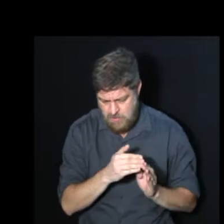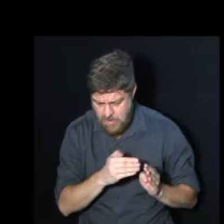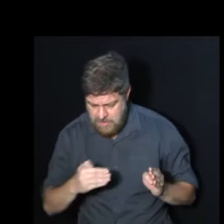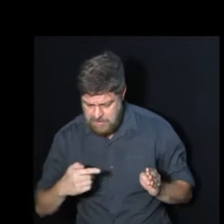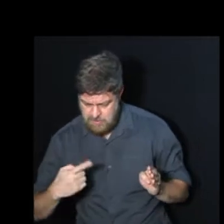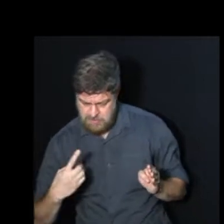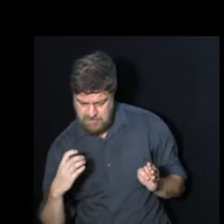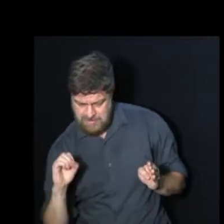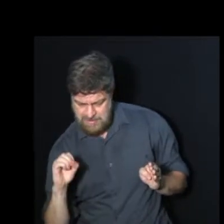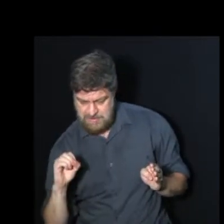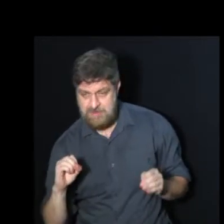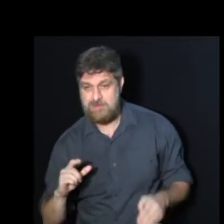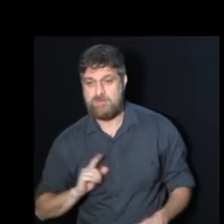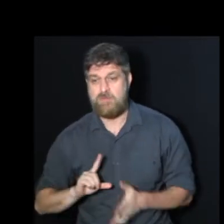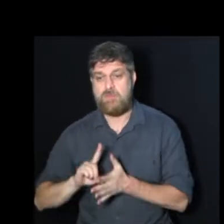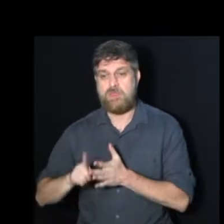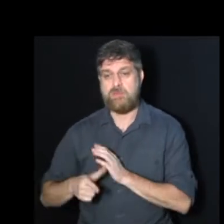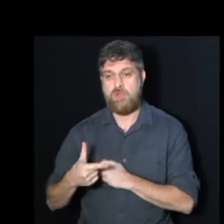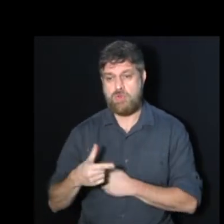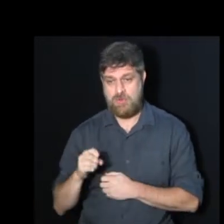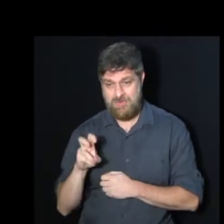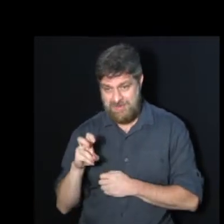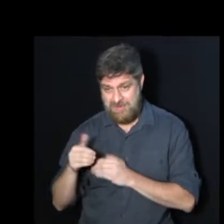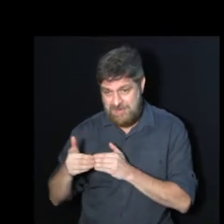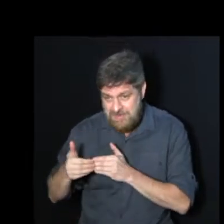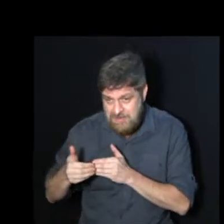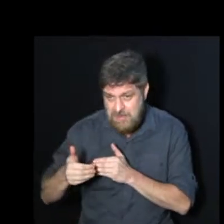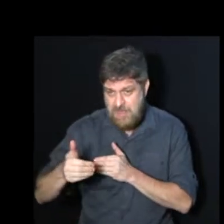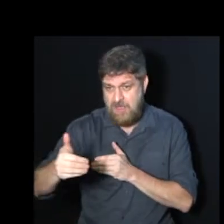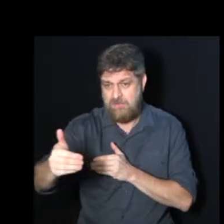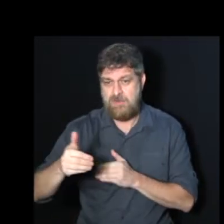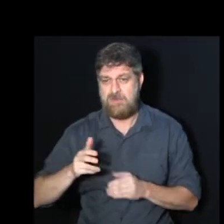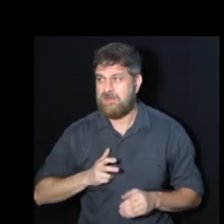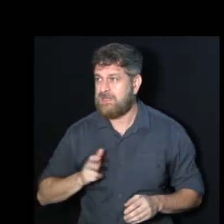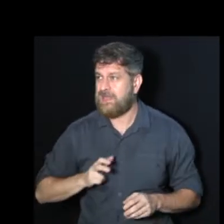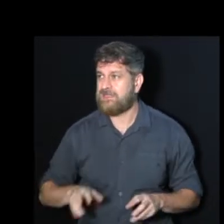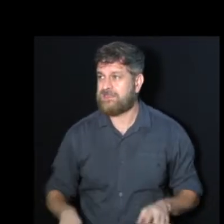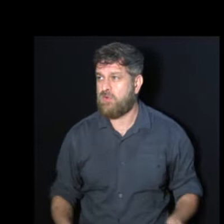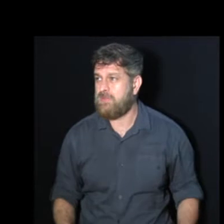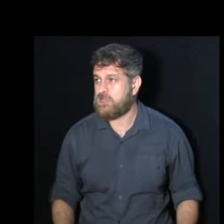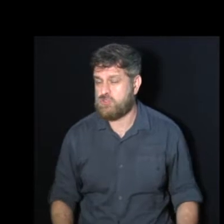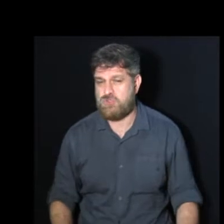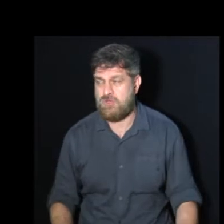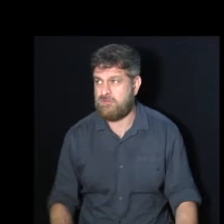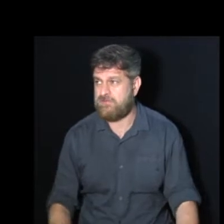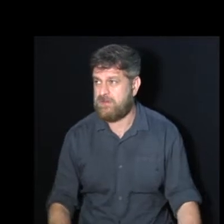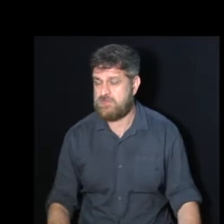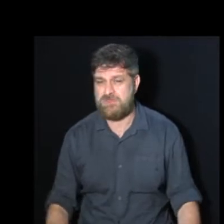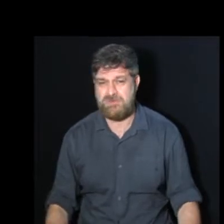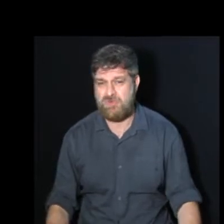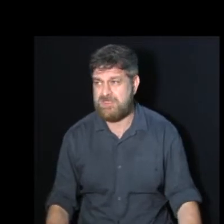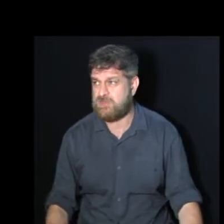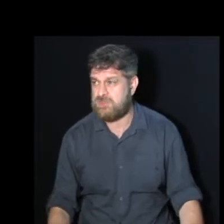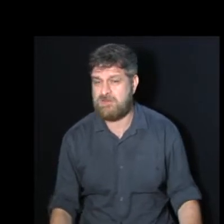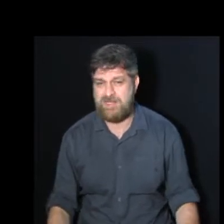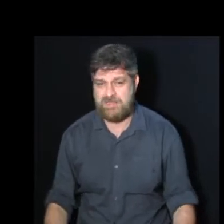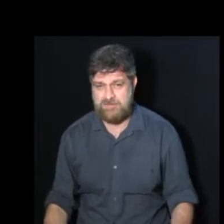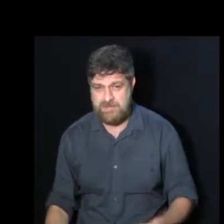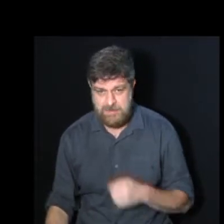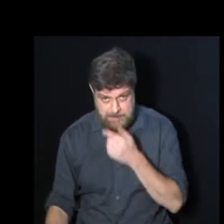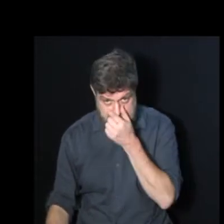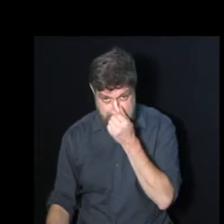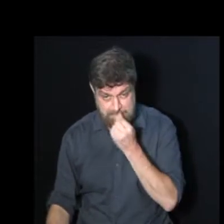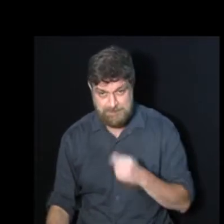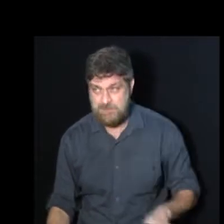2015. A partir de 2015, essa nova agenda cedeu lugar, é uma agenda que abarca e incorpora todos